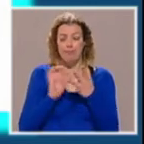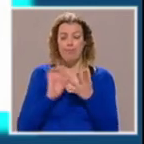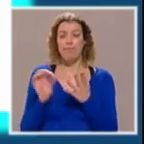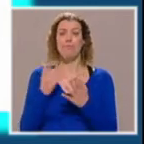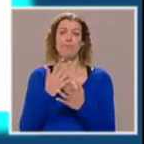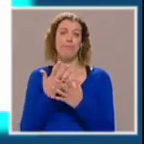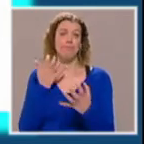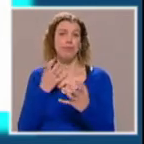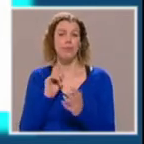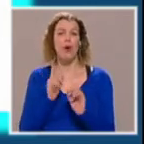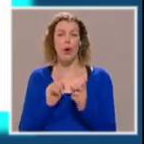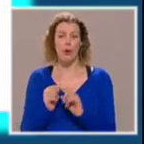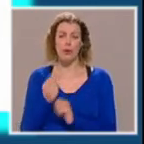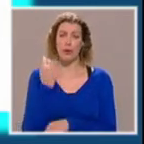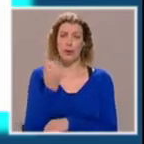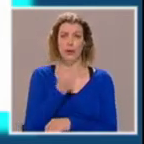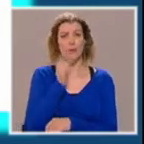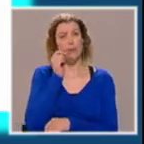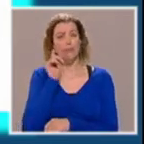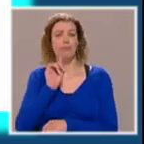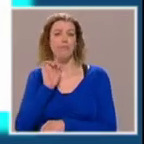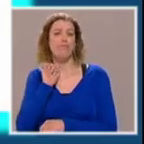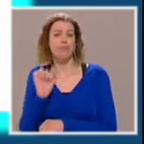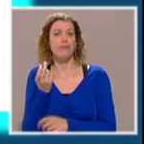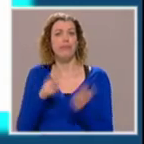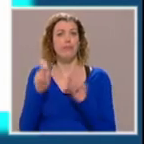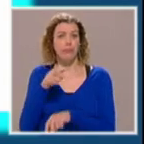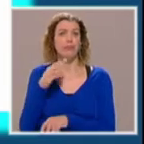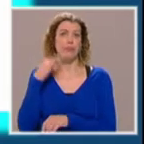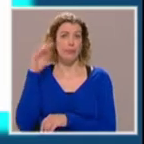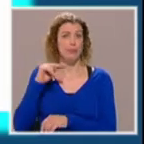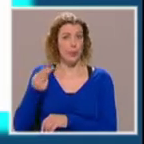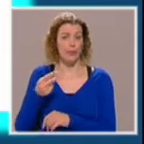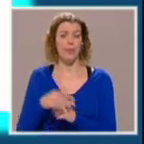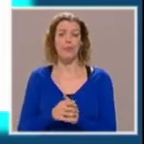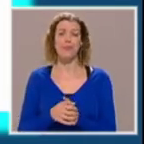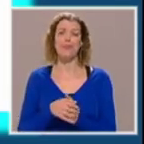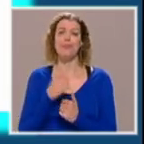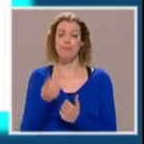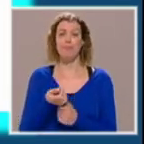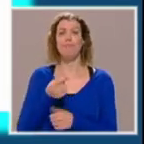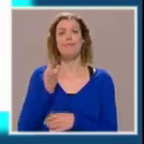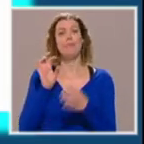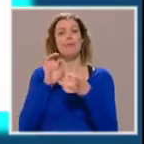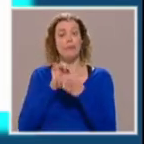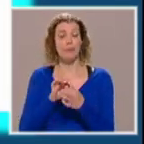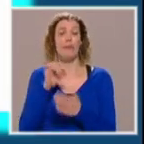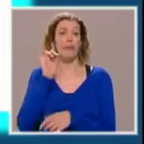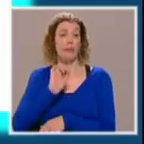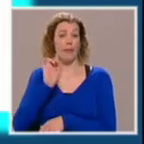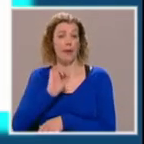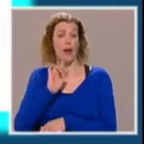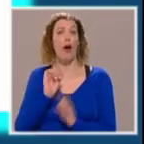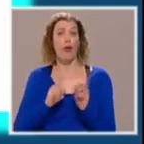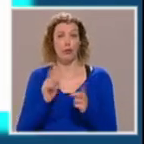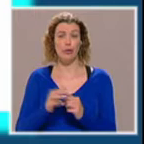as características específicas de cada sexo que surgem com a puberdade. São caracteres sexuais secundários